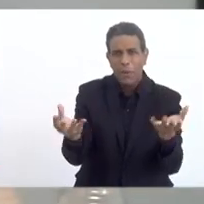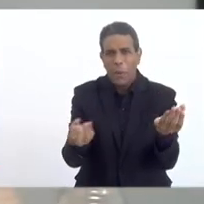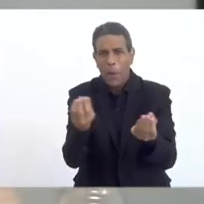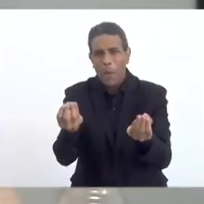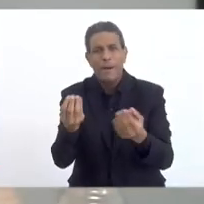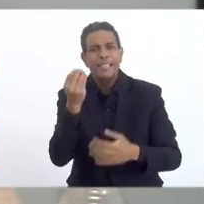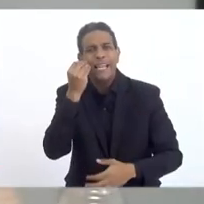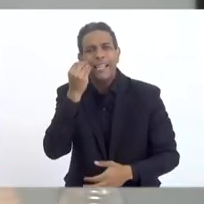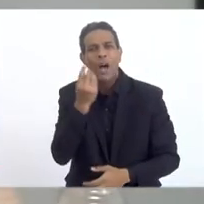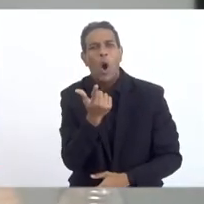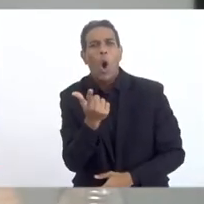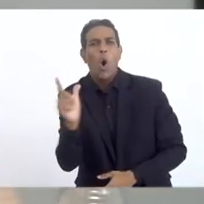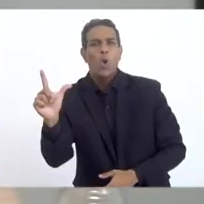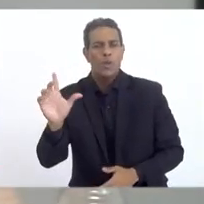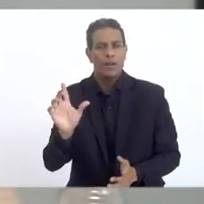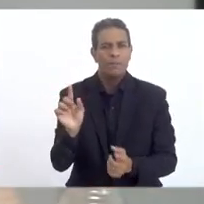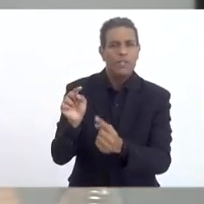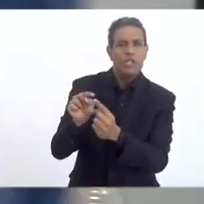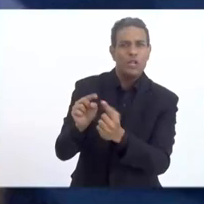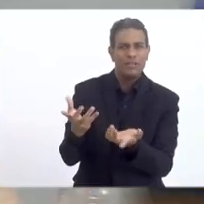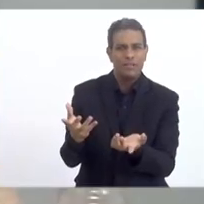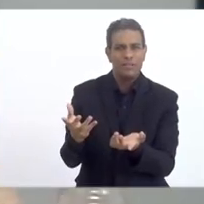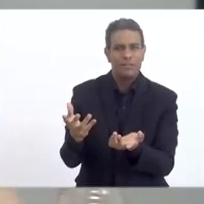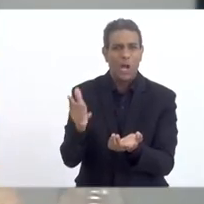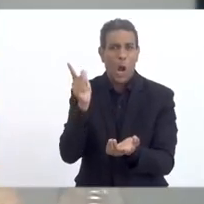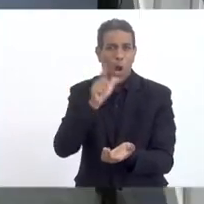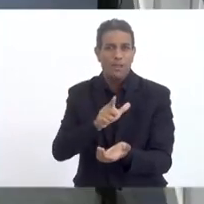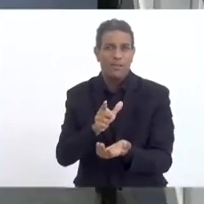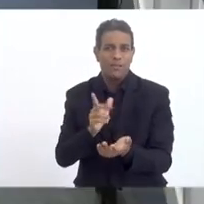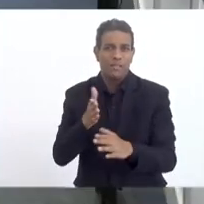Tenta ali, Barroso, um outro login nosso.